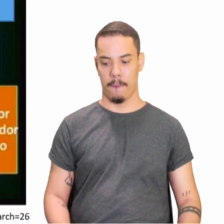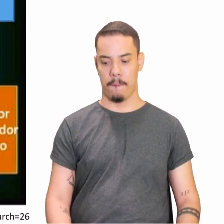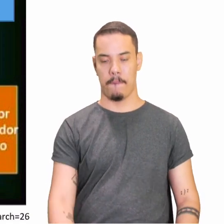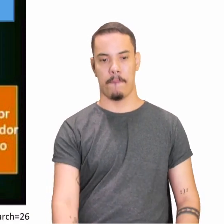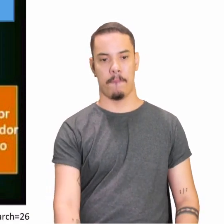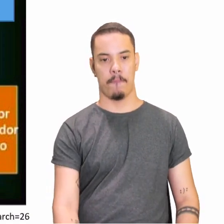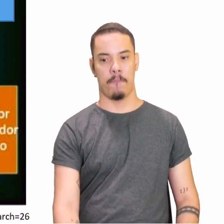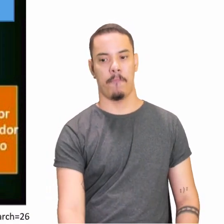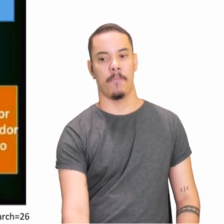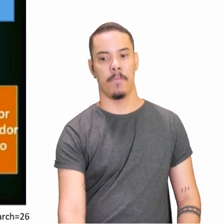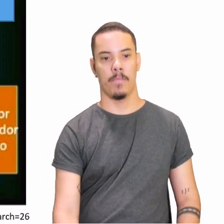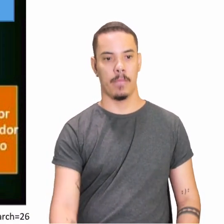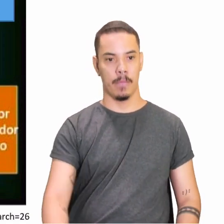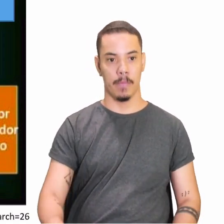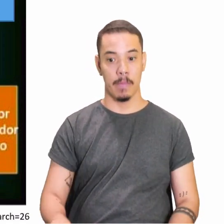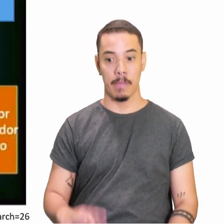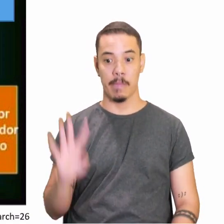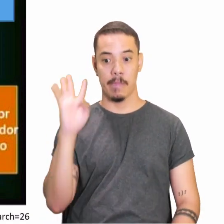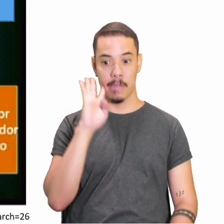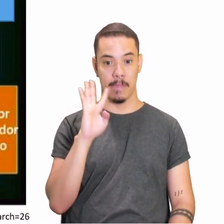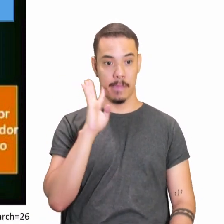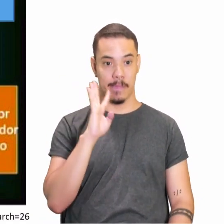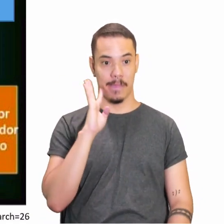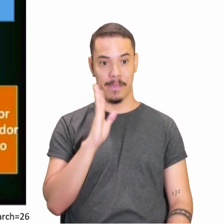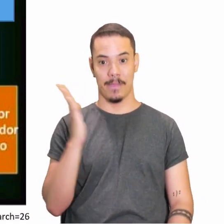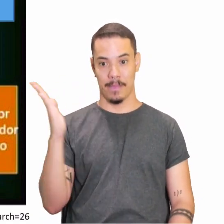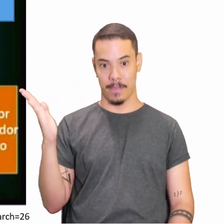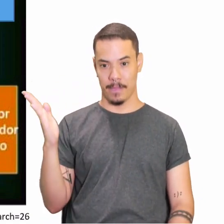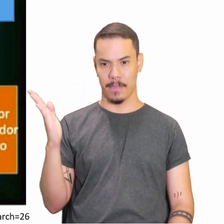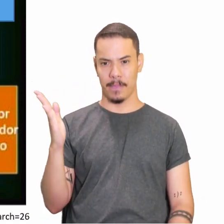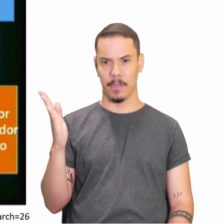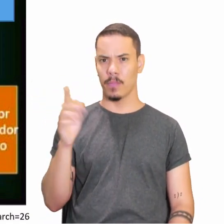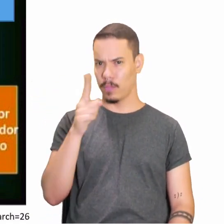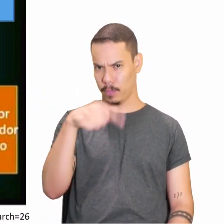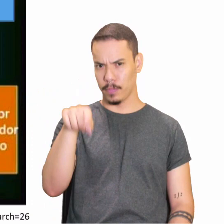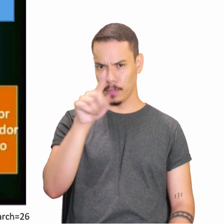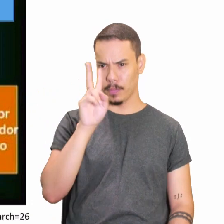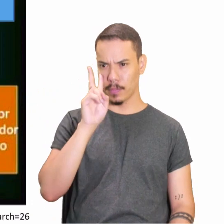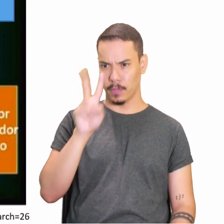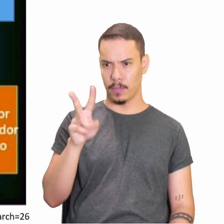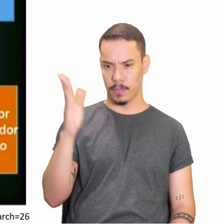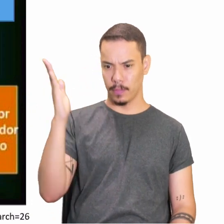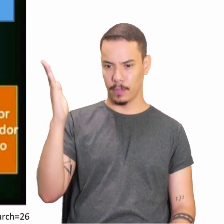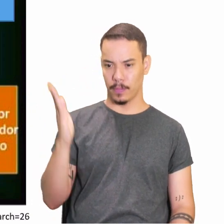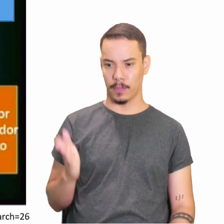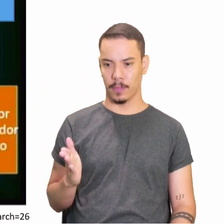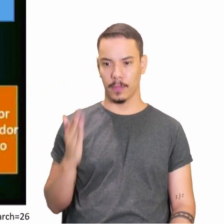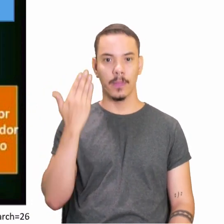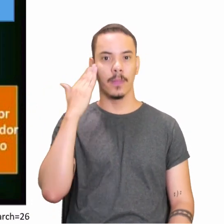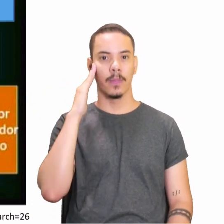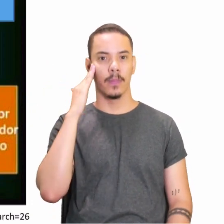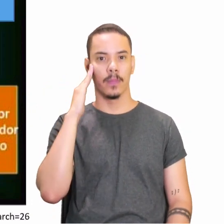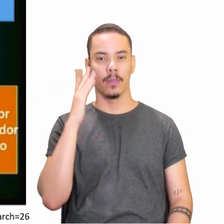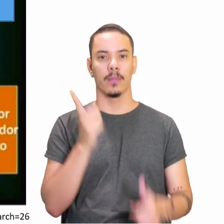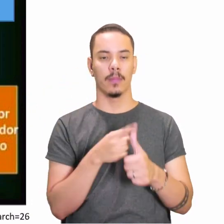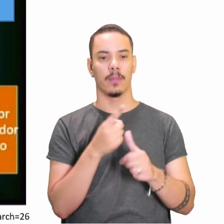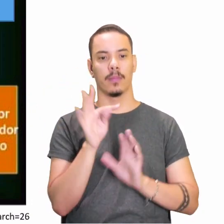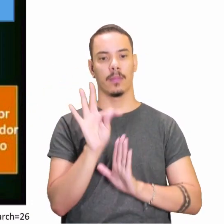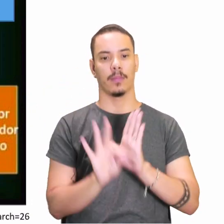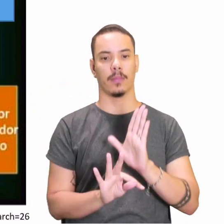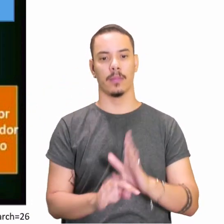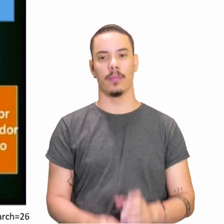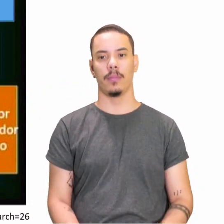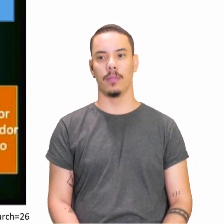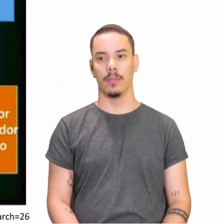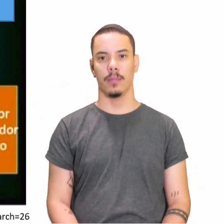né? Bacana! Vamos aí! Vamos visualizar, vamos deixar um minuto vocês aí fazer a leitura, né, desse texto. Vamos